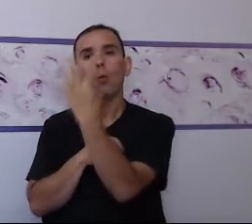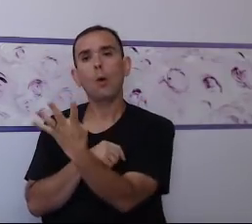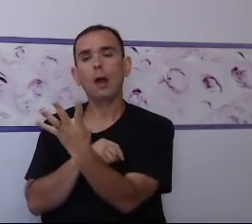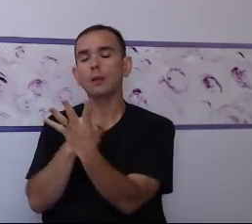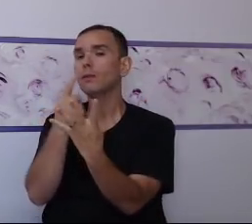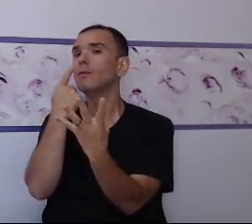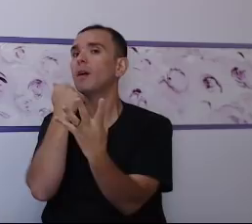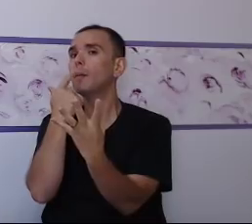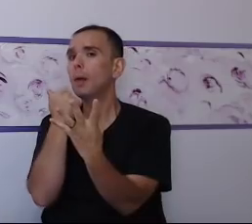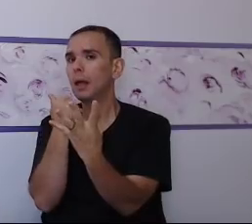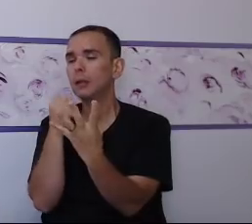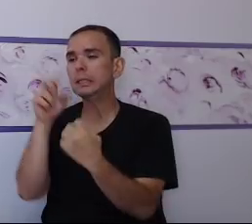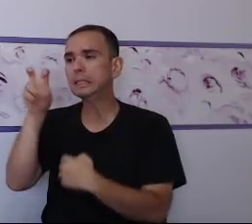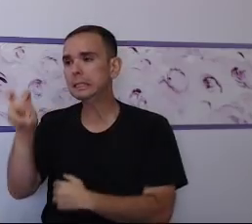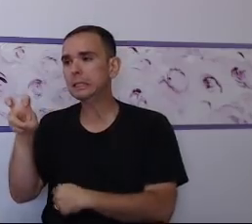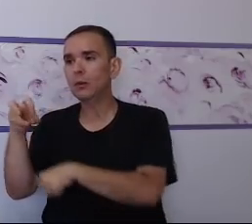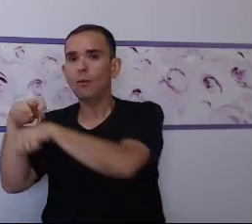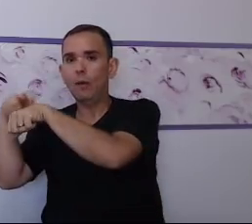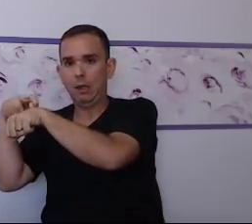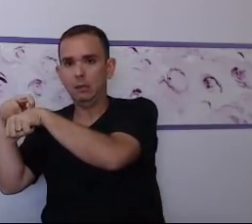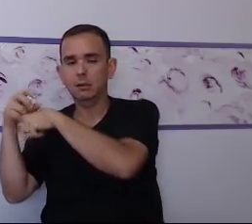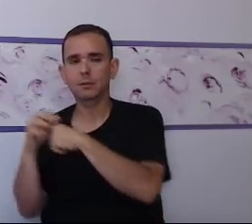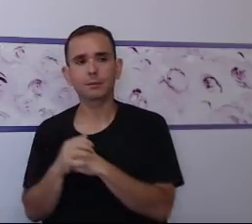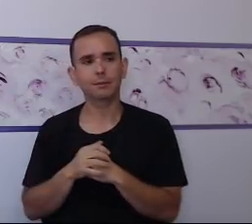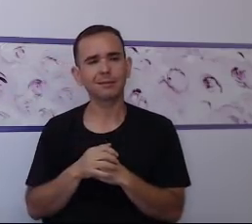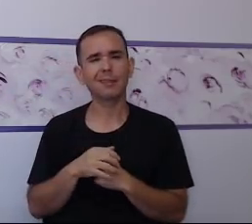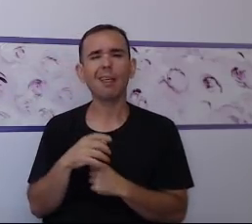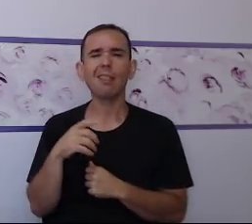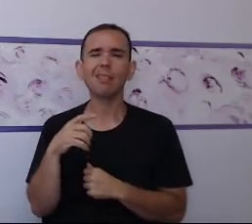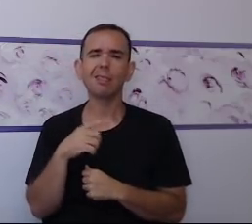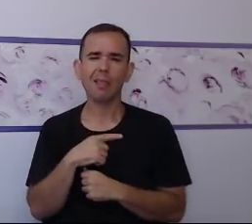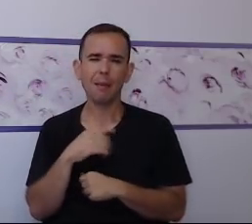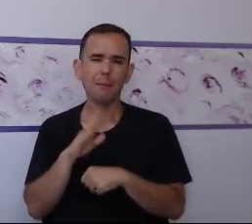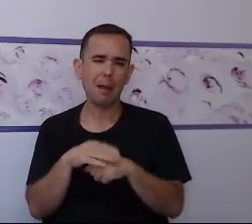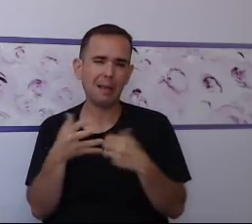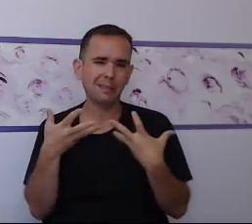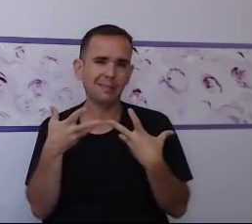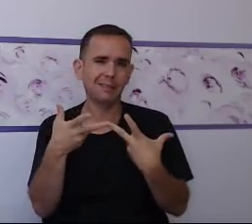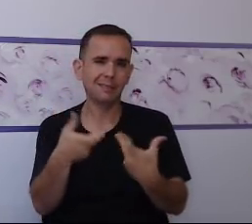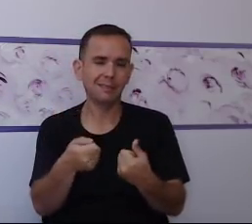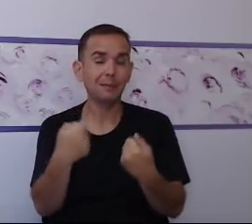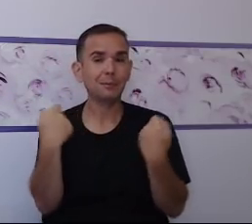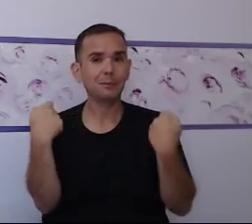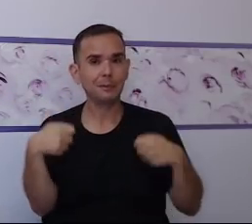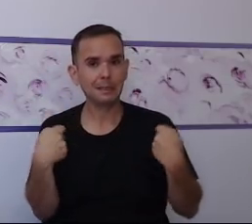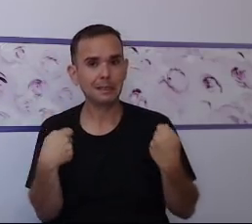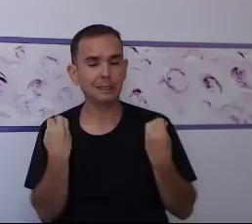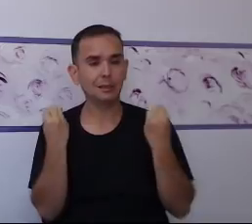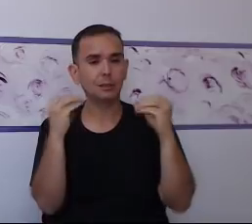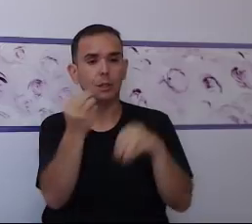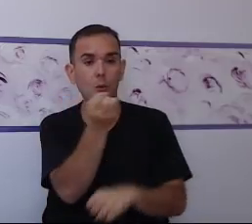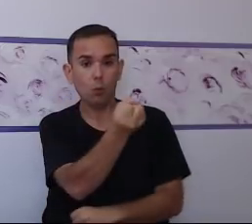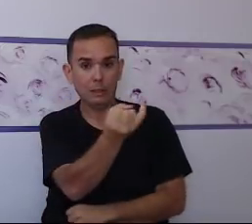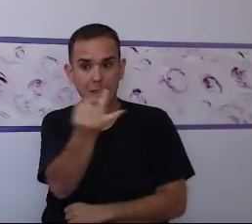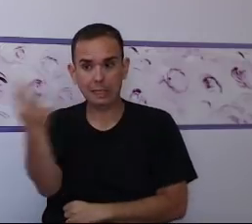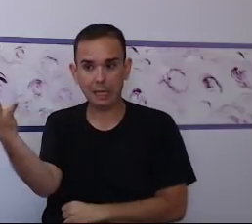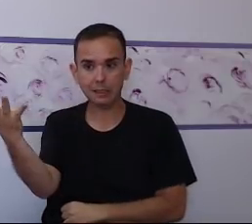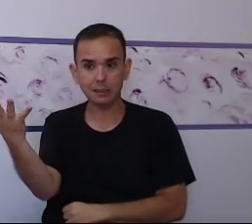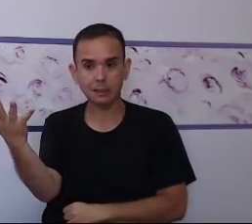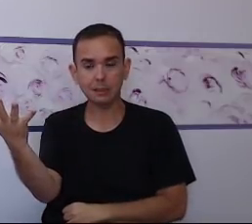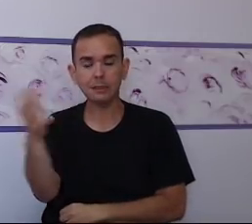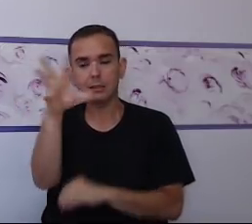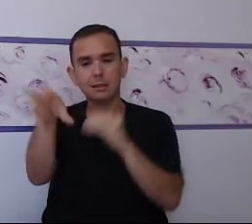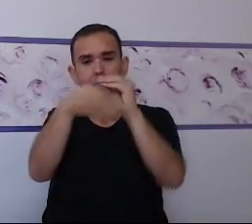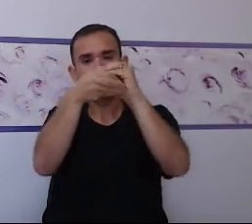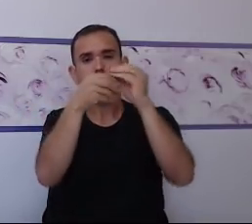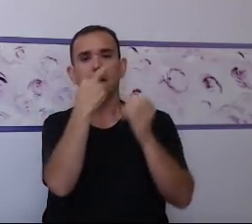4 vermelhos, 5 verde. Então, eu tenho um pouquinho mais de estímulo. Então, preciso colocar a quantidade, fazendo a retomada